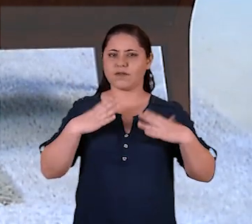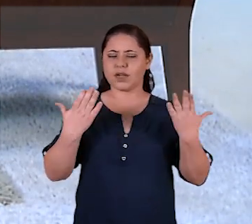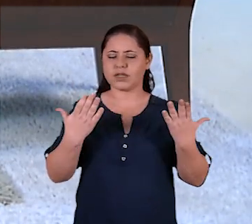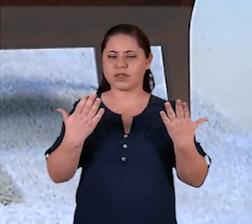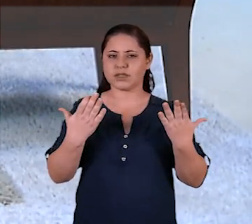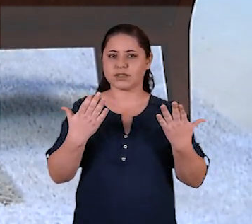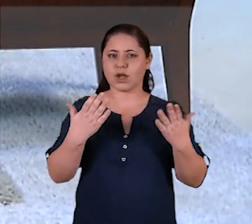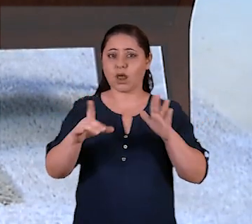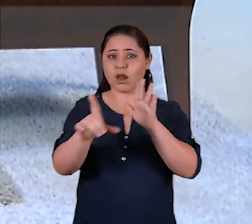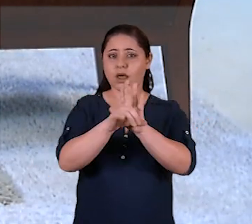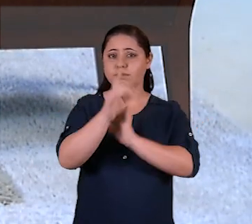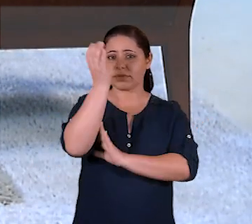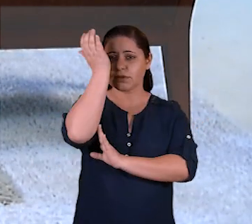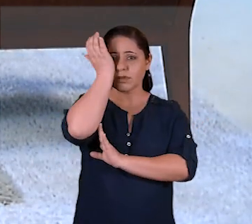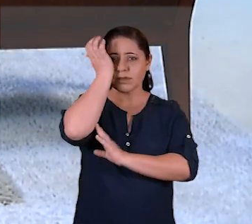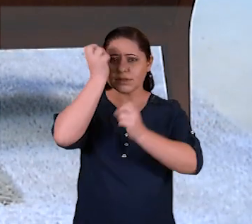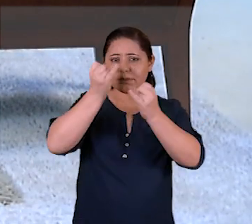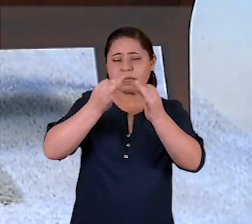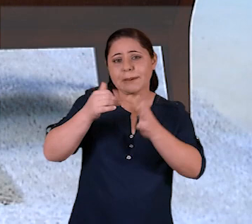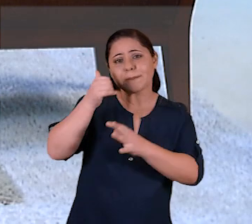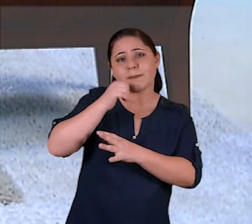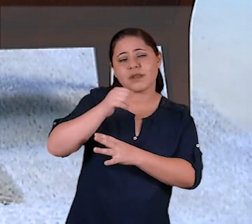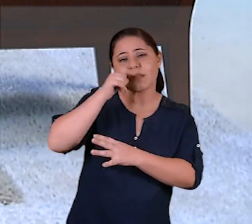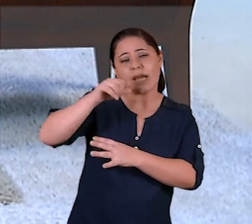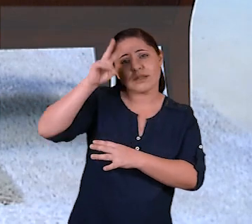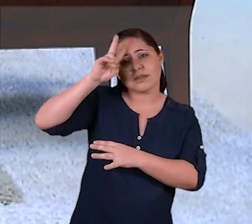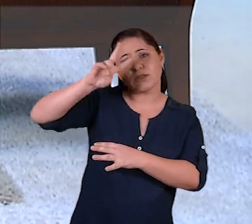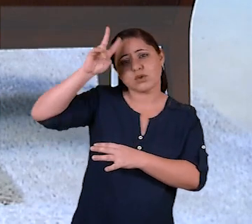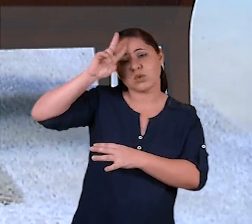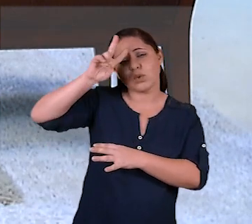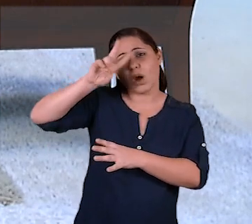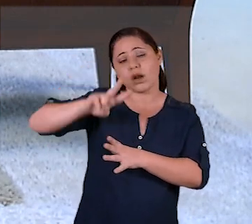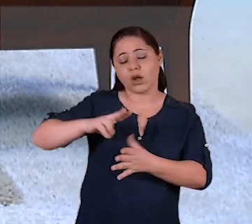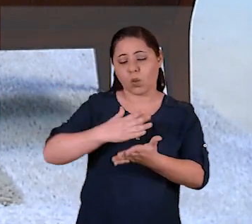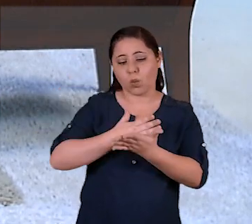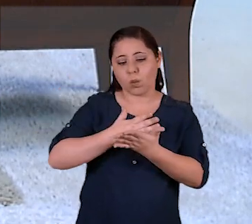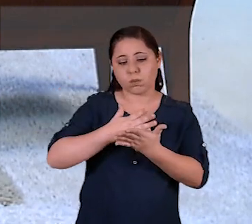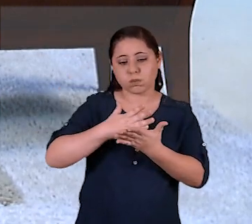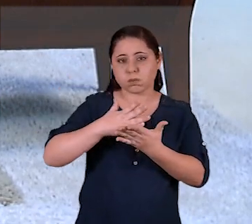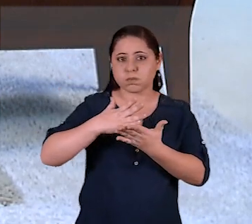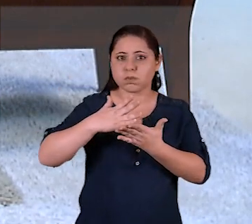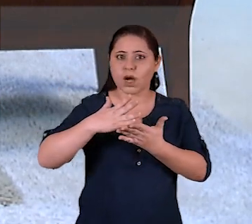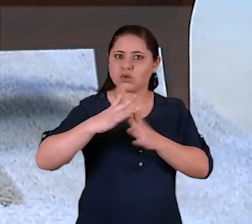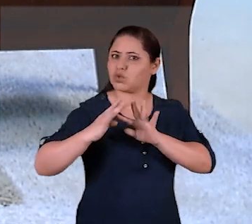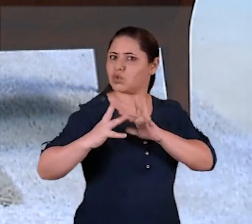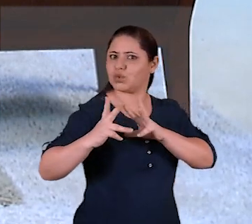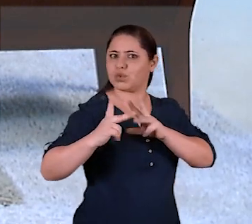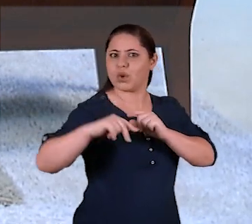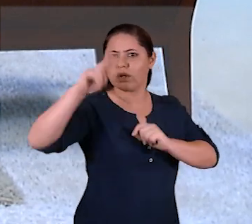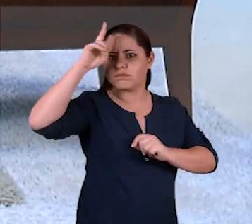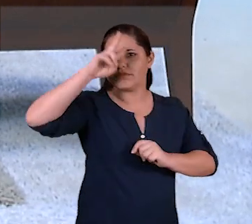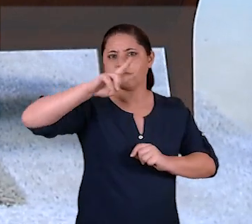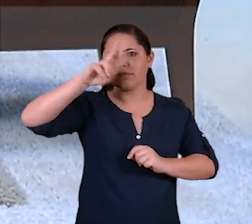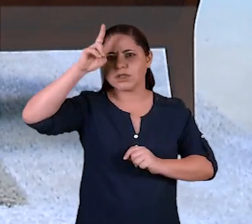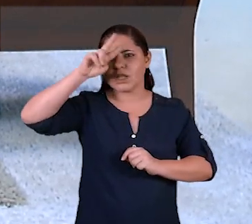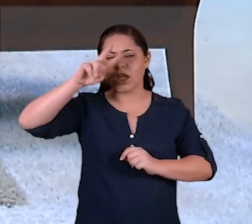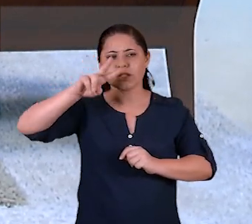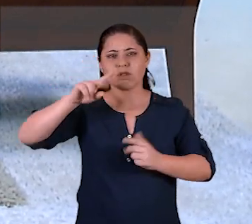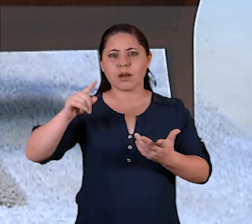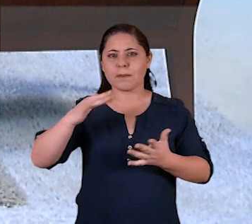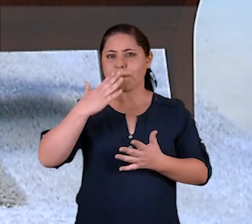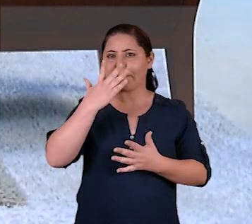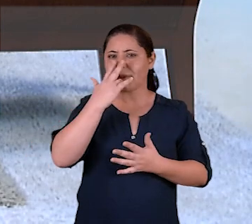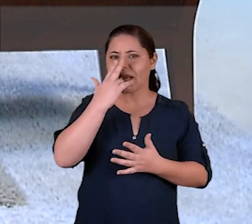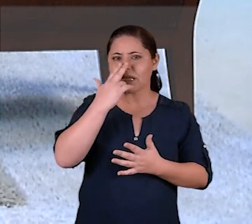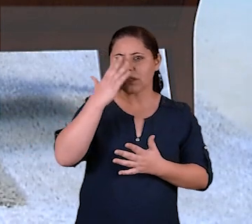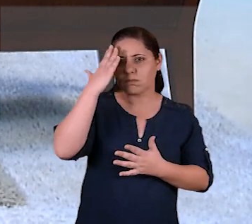Maria da Penha, vamos falar um pouquinho sobre ela, né, que foi a grande inspiradora, a grande precursora